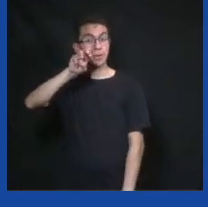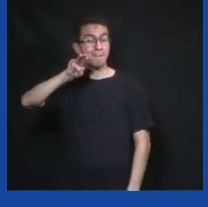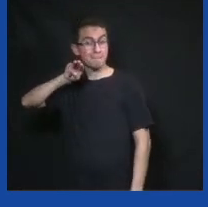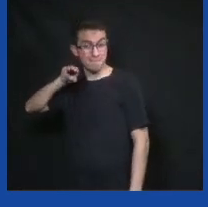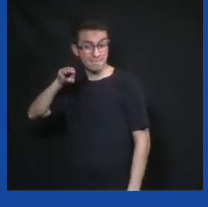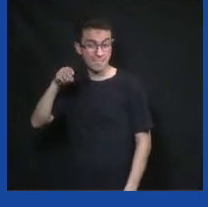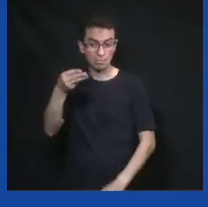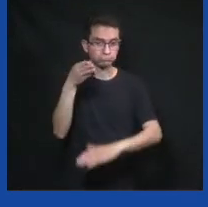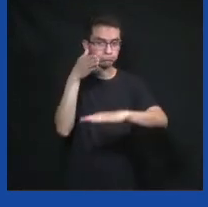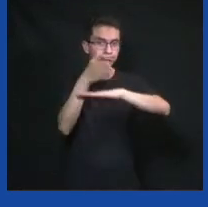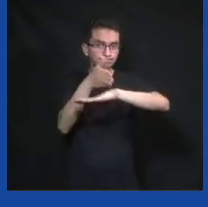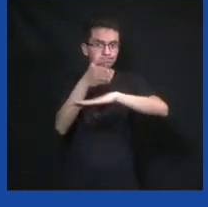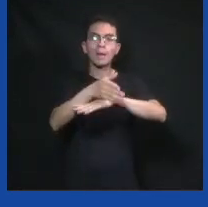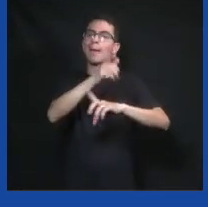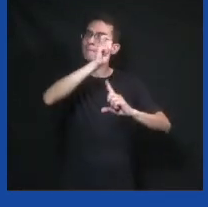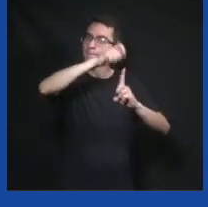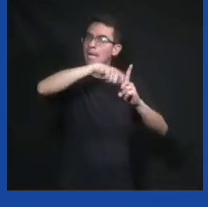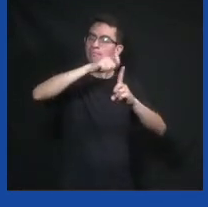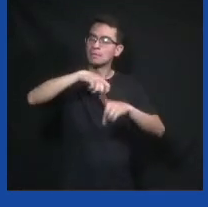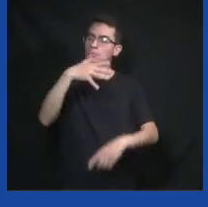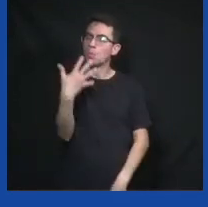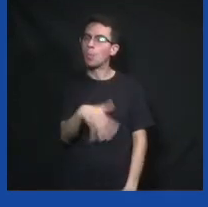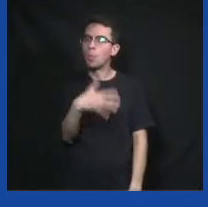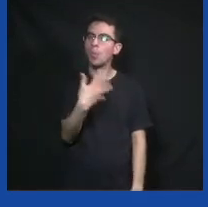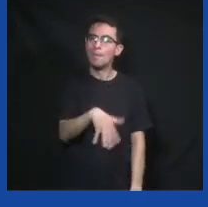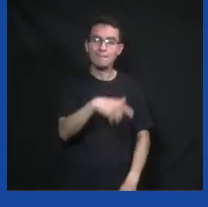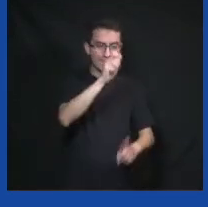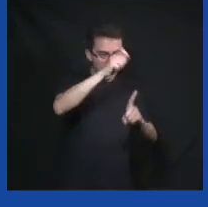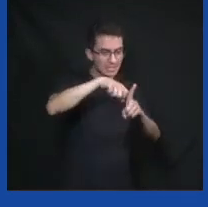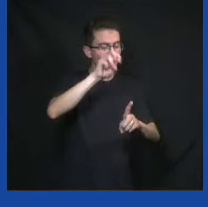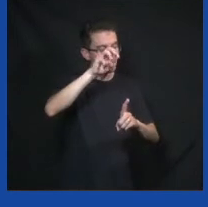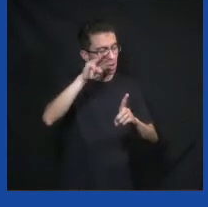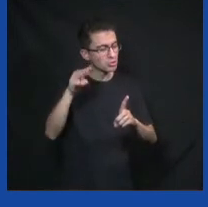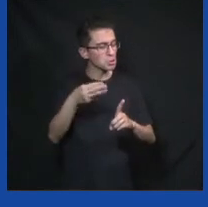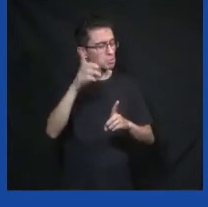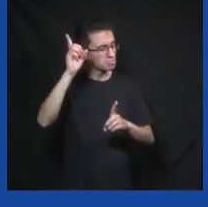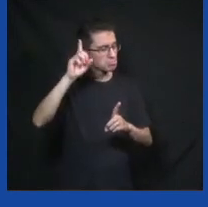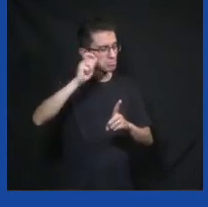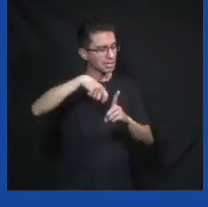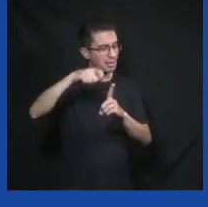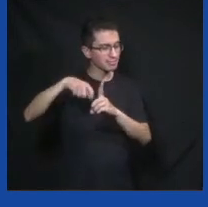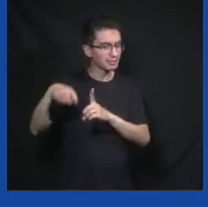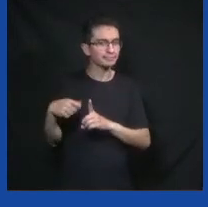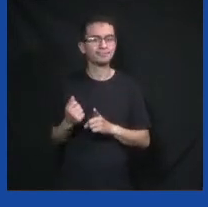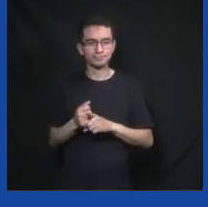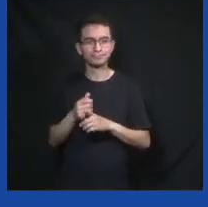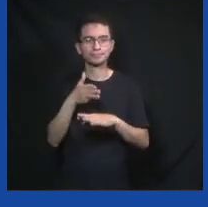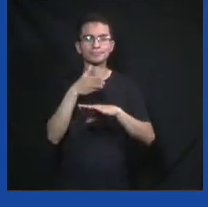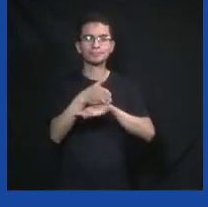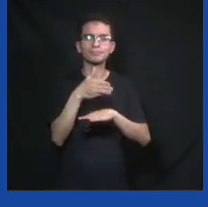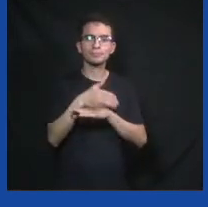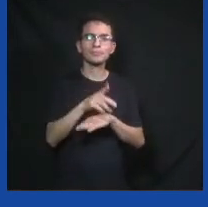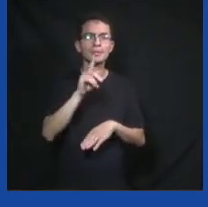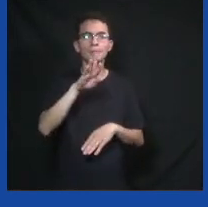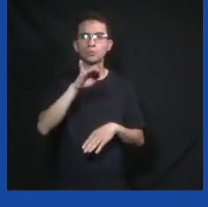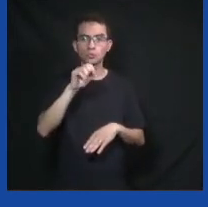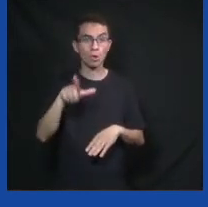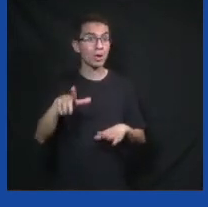acessos por mês, e as pessoas que acessam esse portal, o portal Politiz,